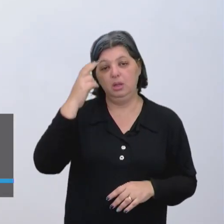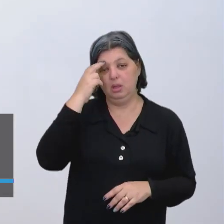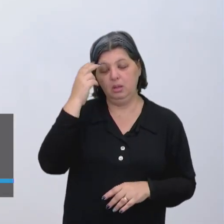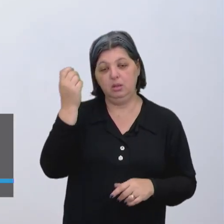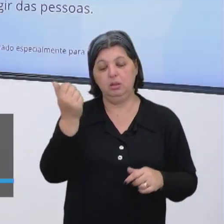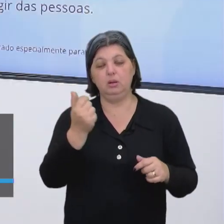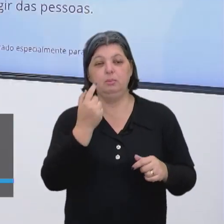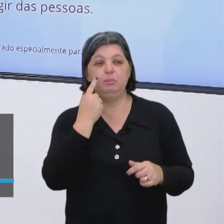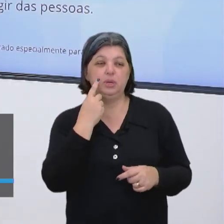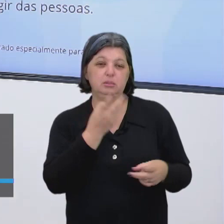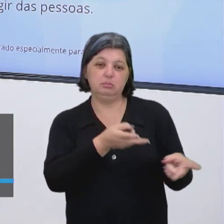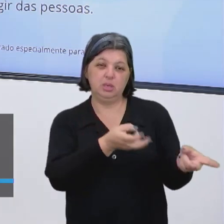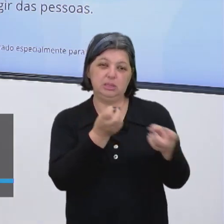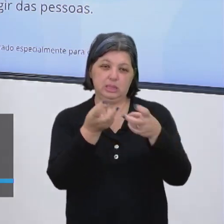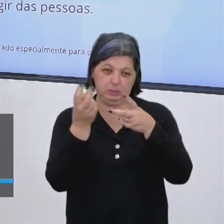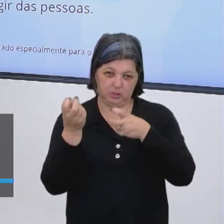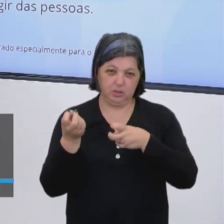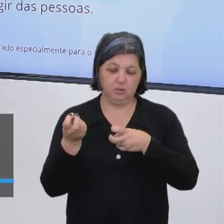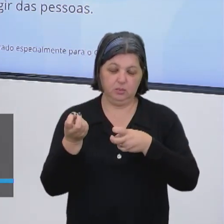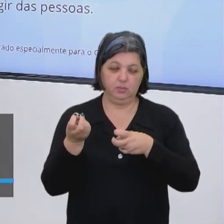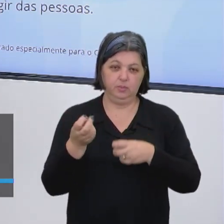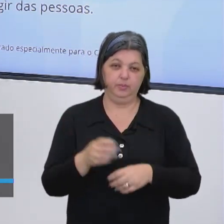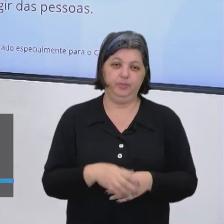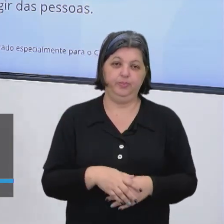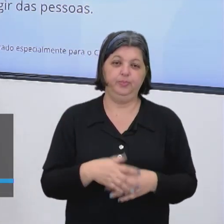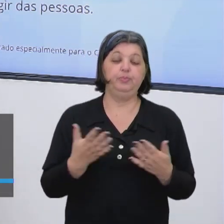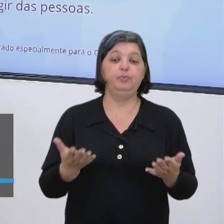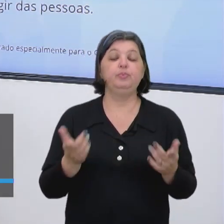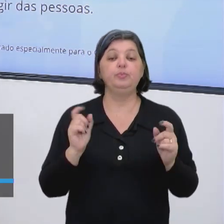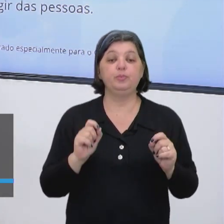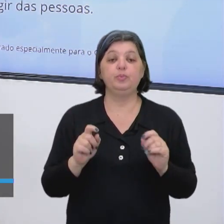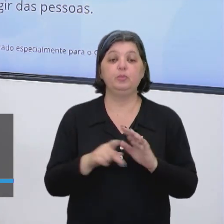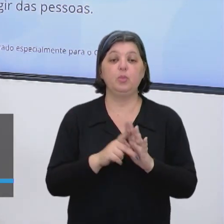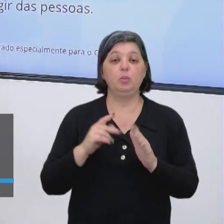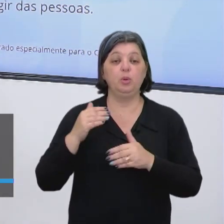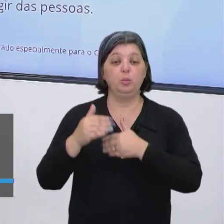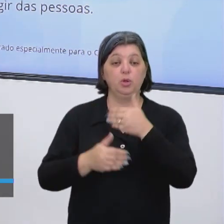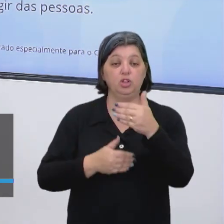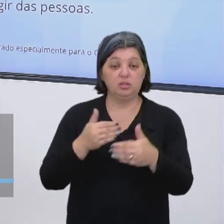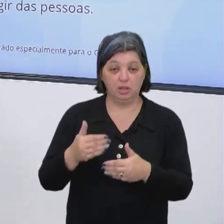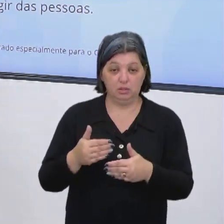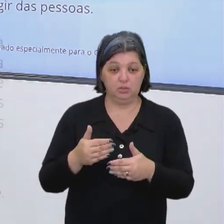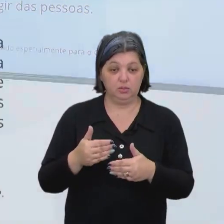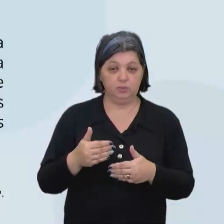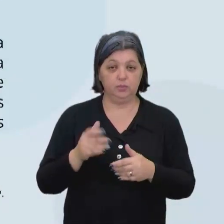assimilação. Então, a aculturação, ela nada mais é do que um processo onde